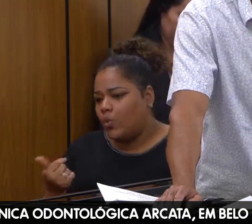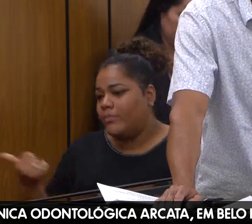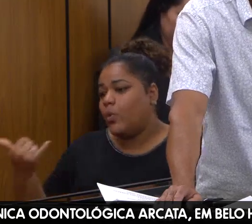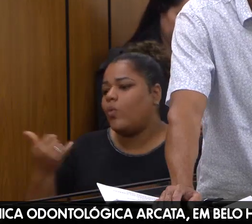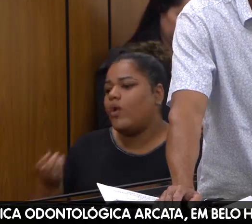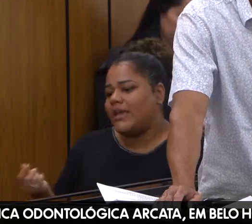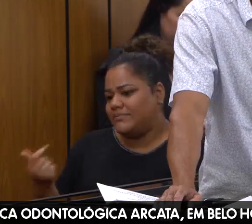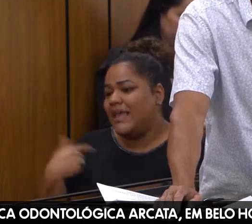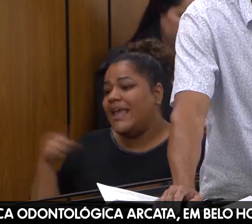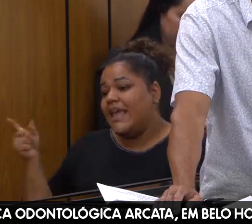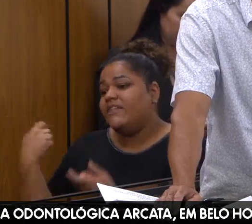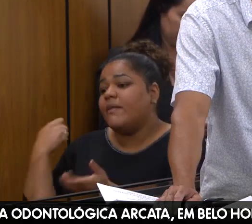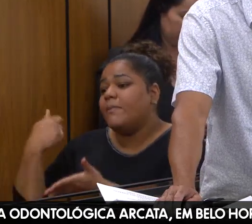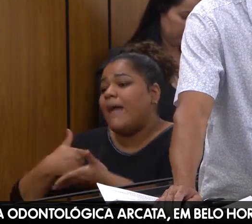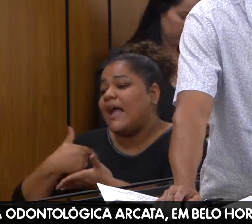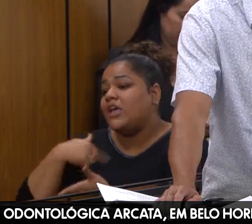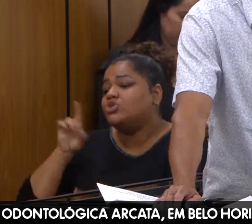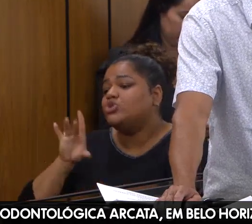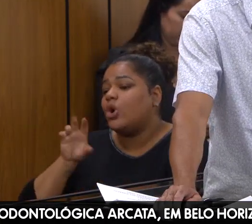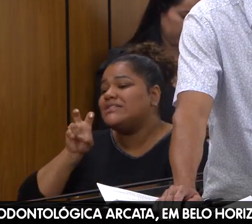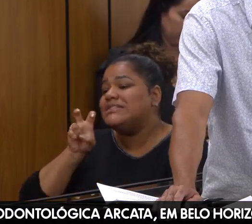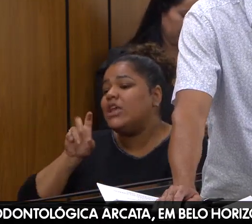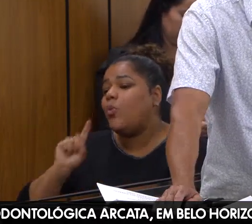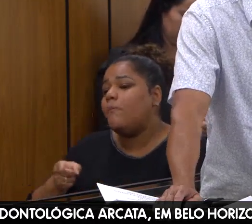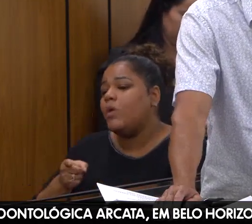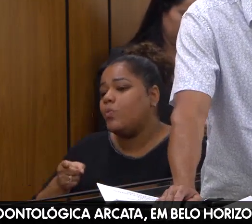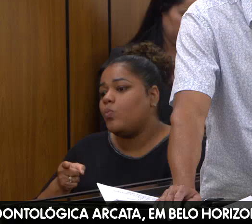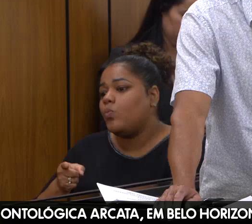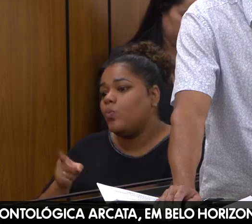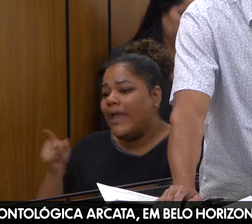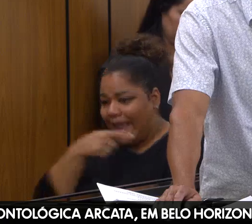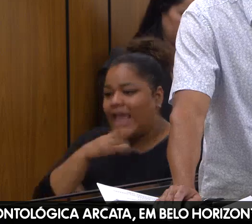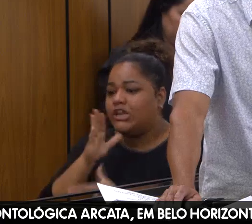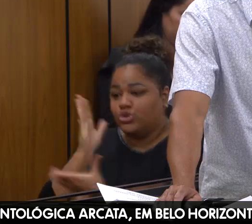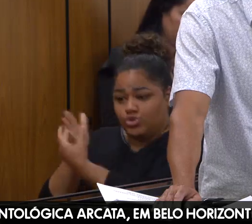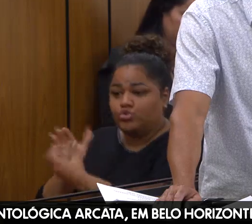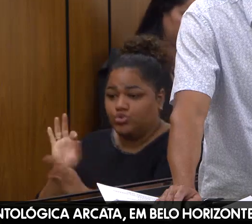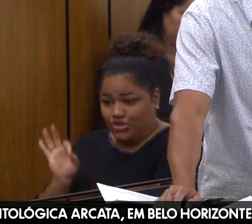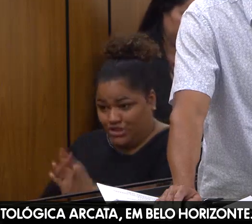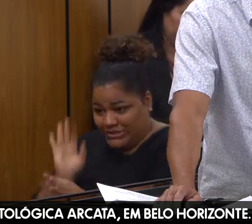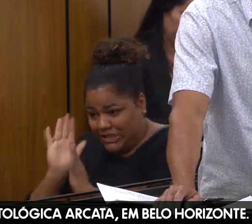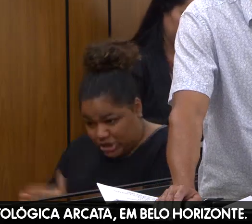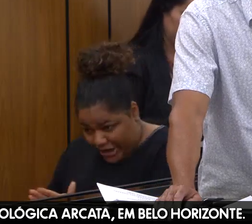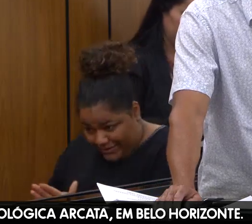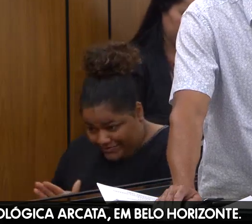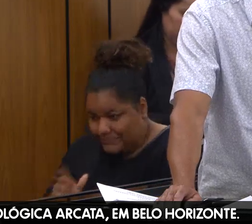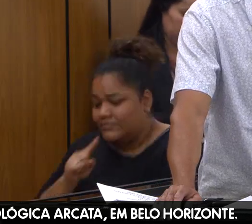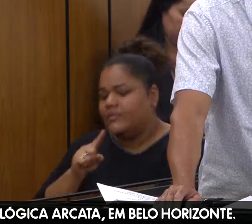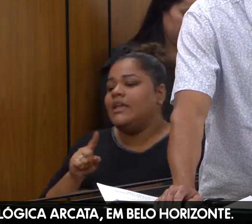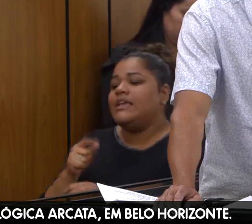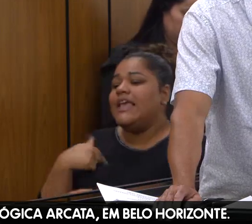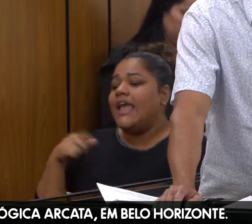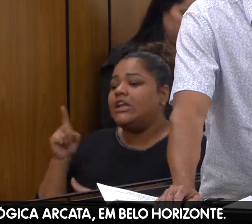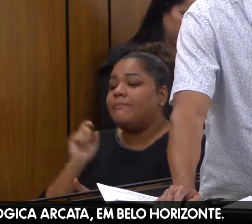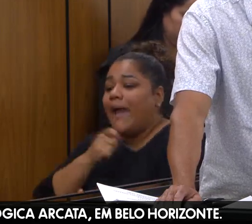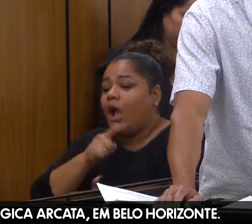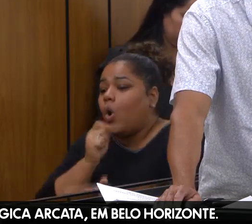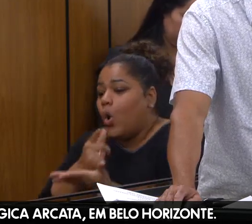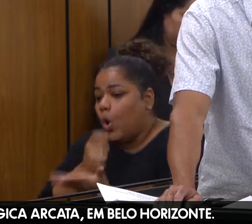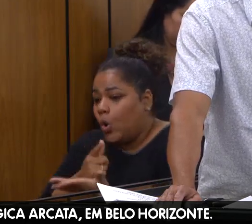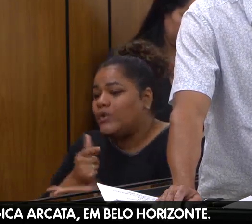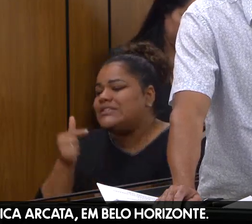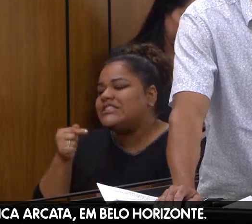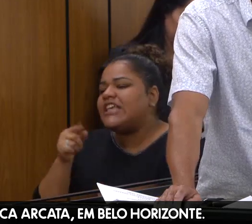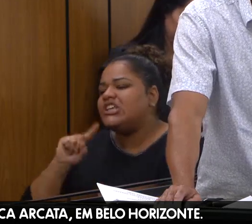5000 e pouco e isso é o que definiu e isentou a Gabriela a Marina e os